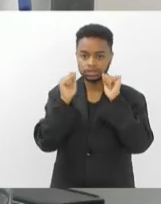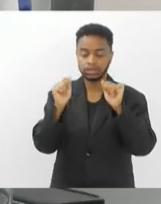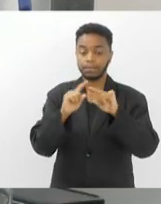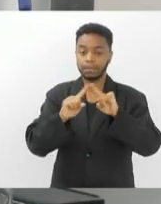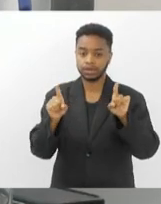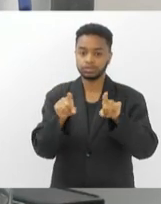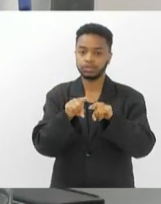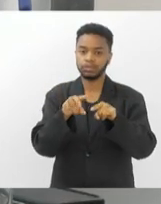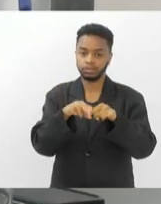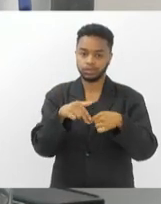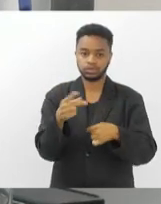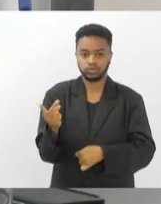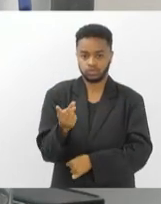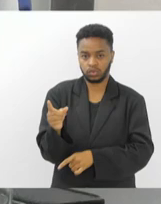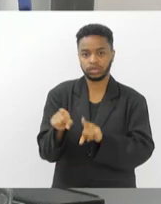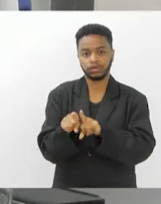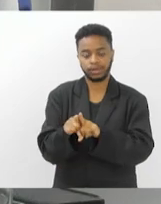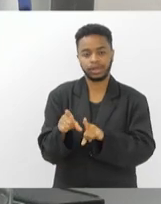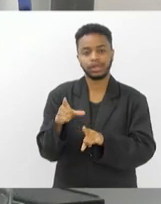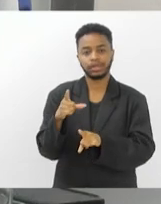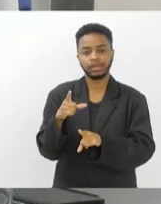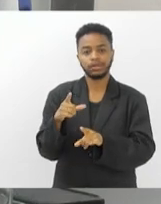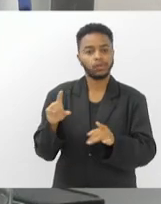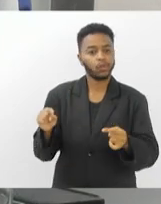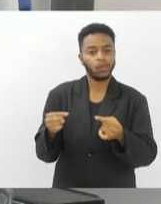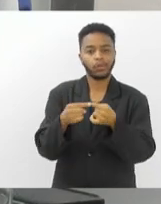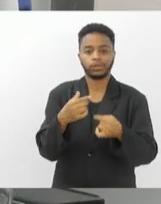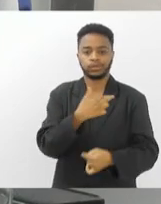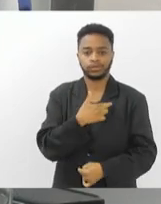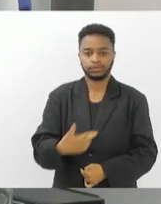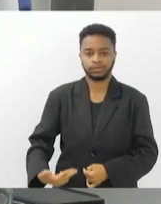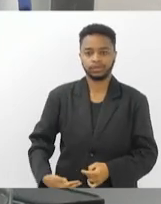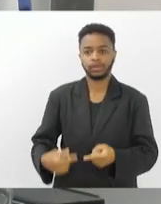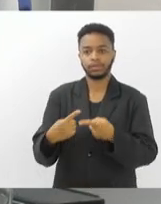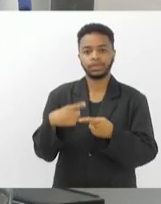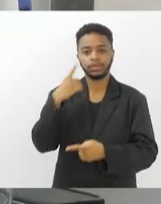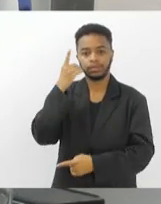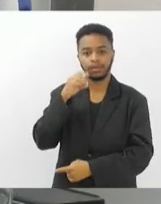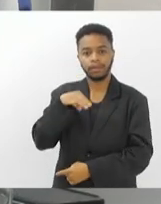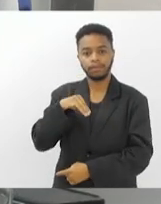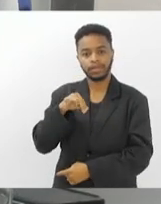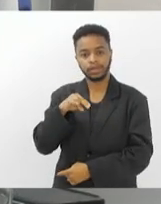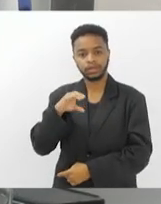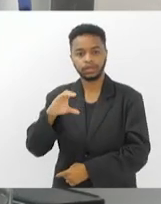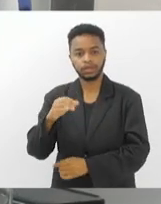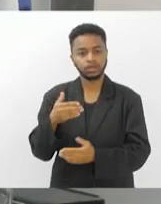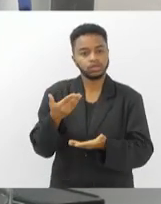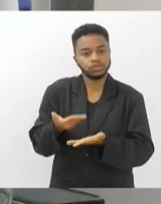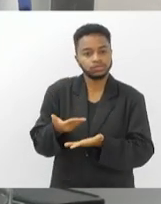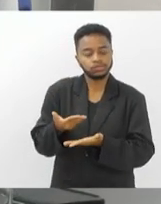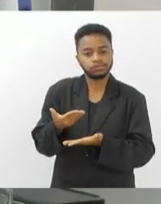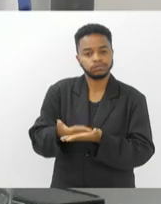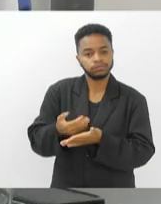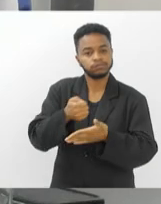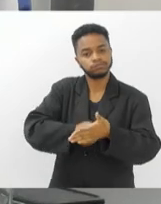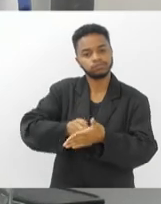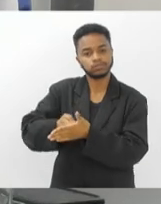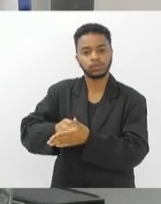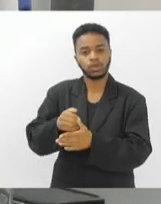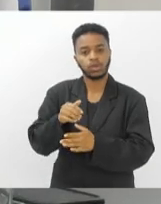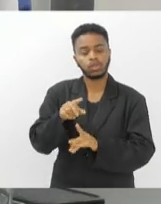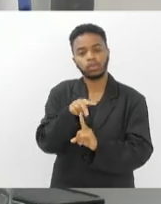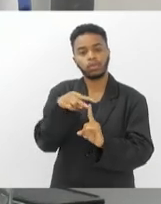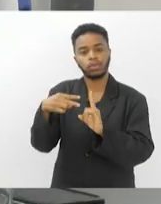conta de Vossas Excelências, que também tem um espírito republicano. Deputado Mink é um deputado aguerrido no ponto de vista ideológico, mas aqui tem